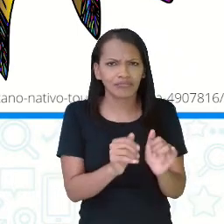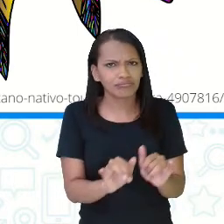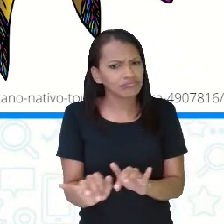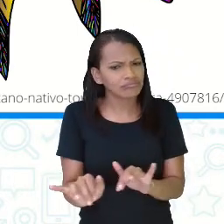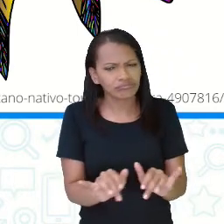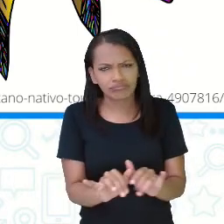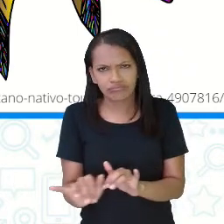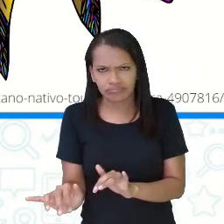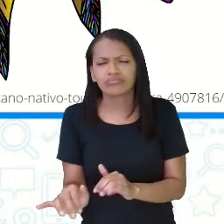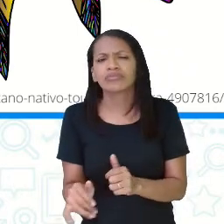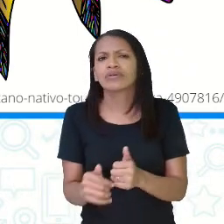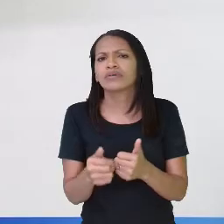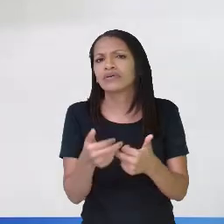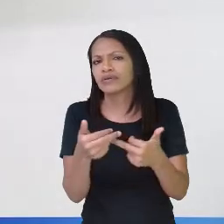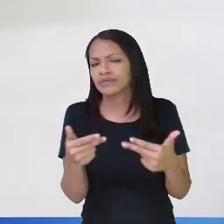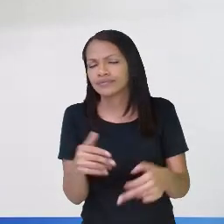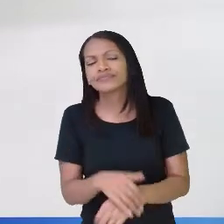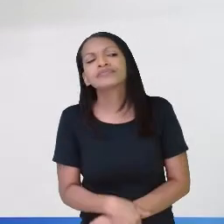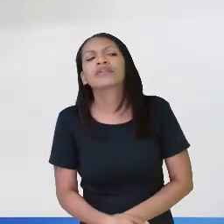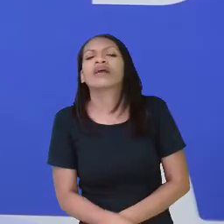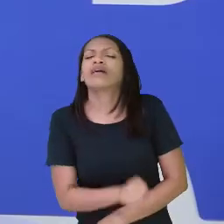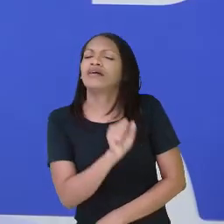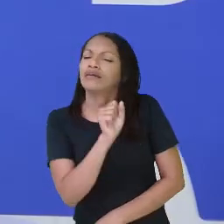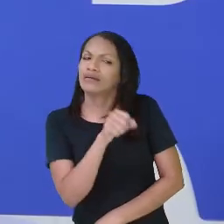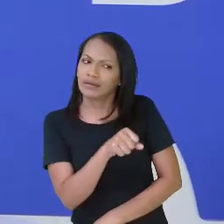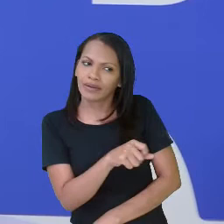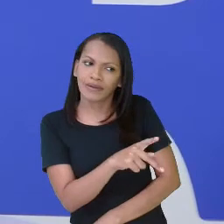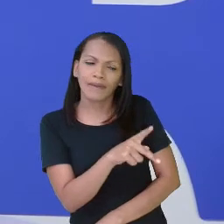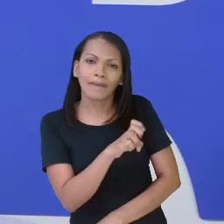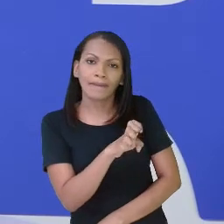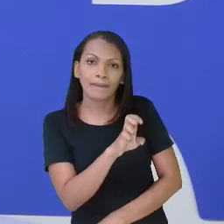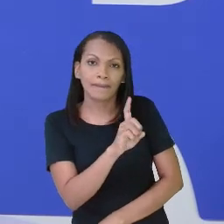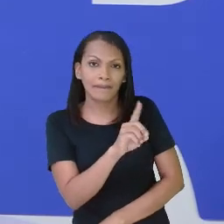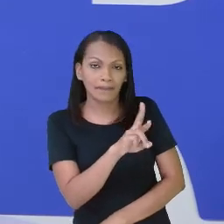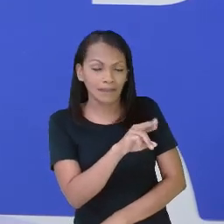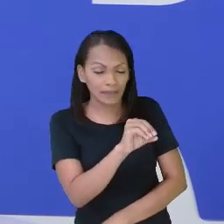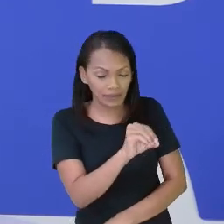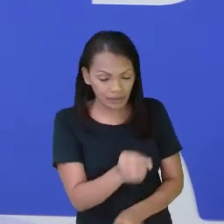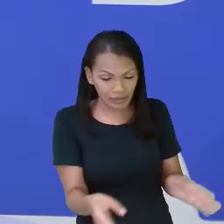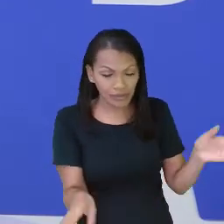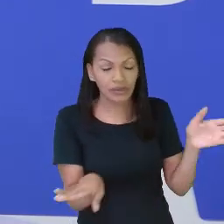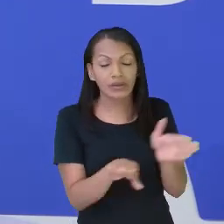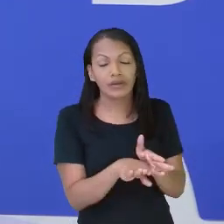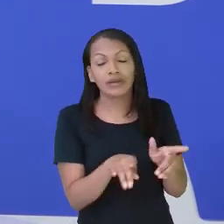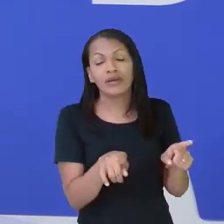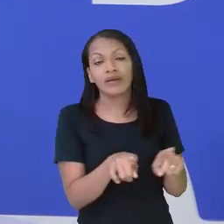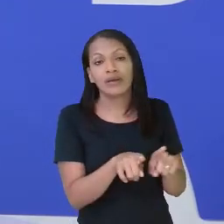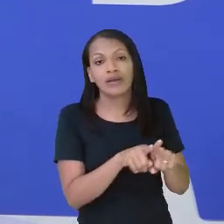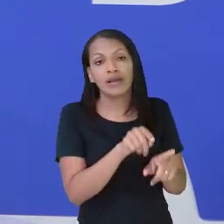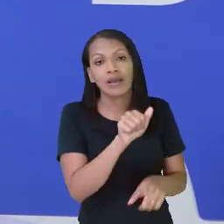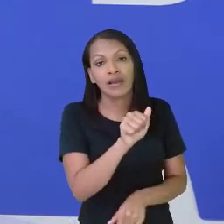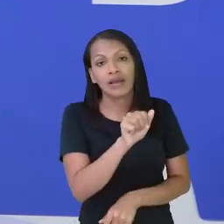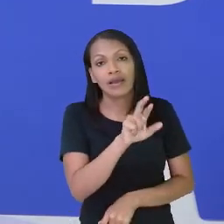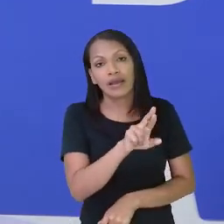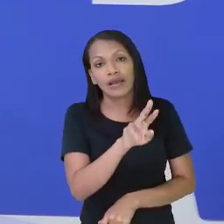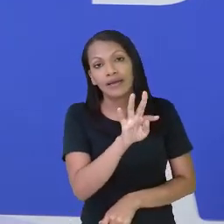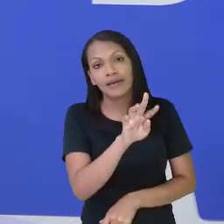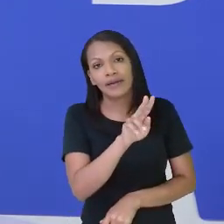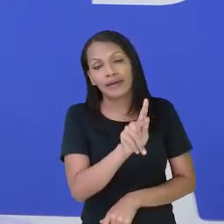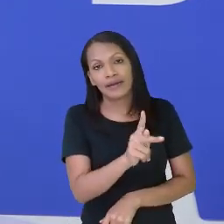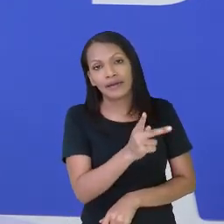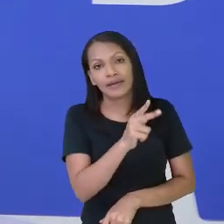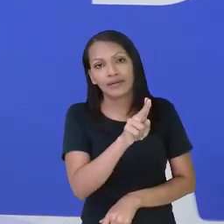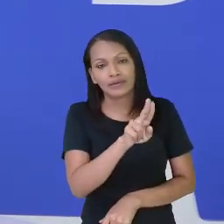alguma coisa? Então, Me diga alguma coisa. Então, sim, Pedro chegou, Arthur chegou também. Larissa está